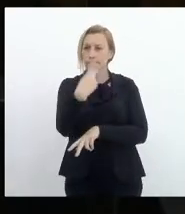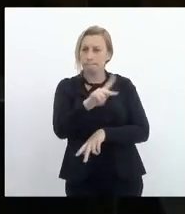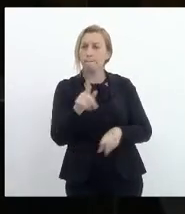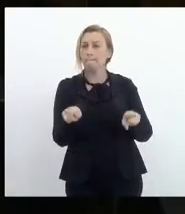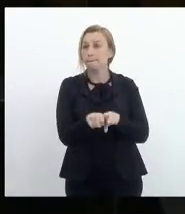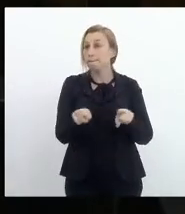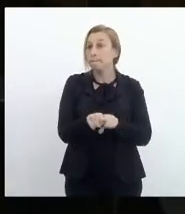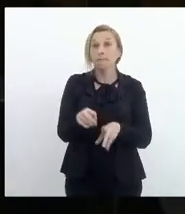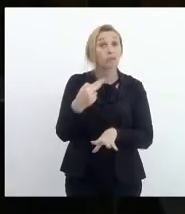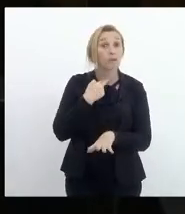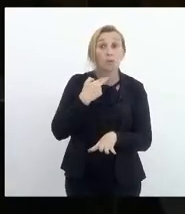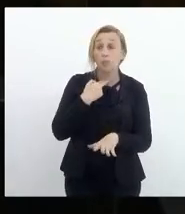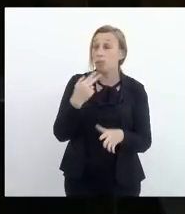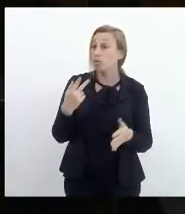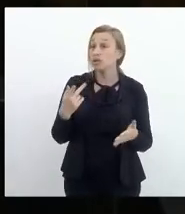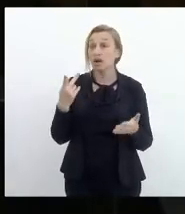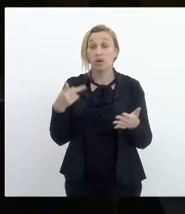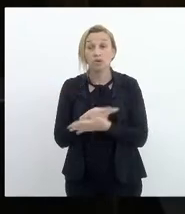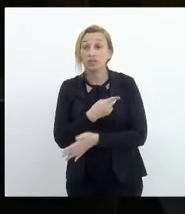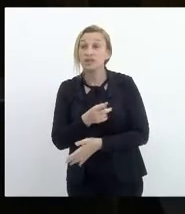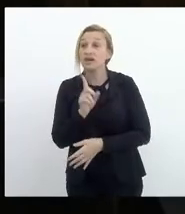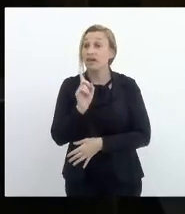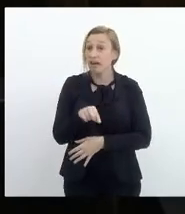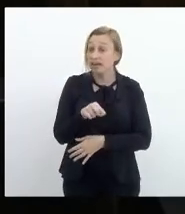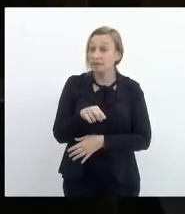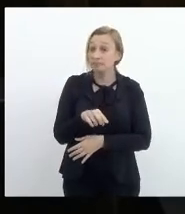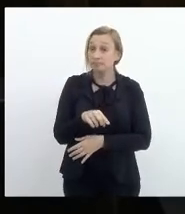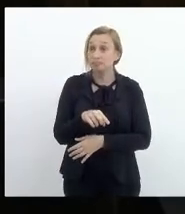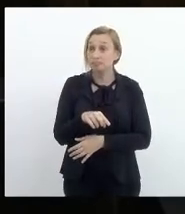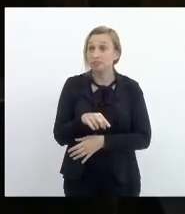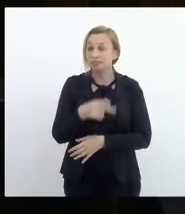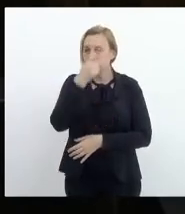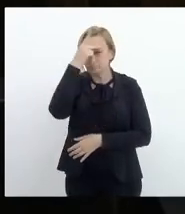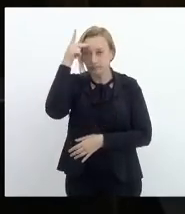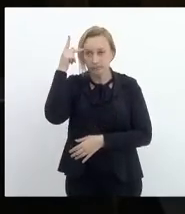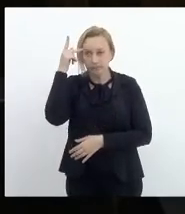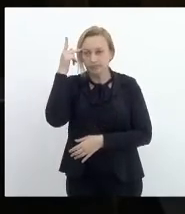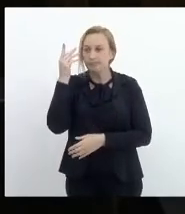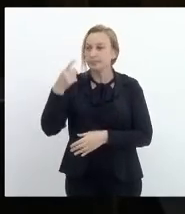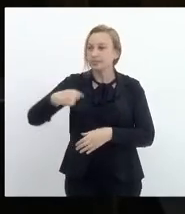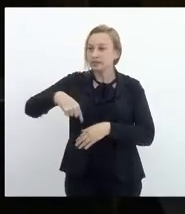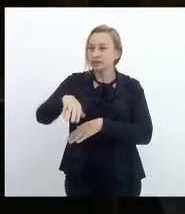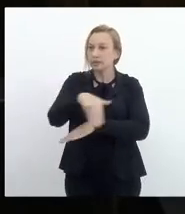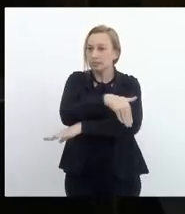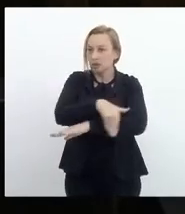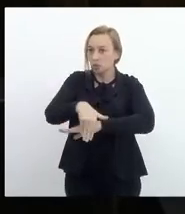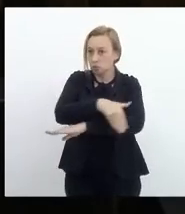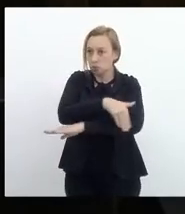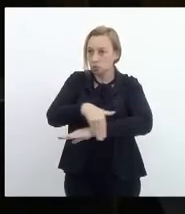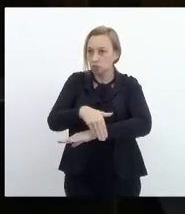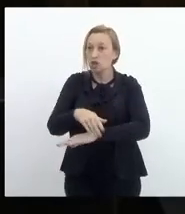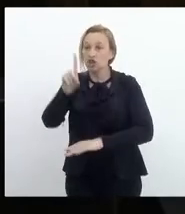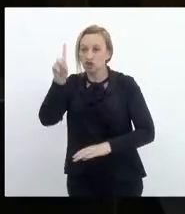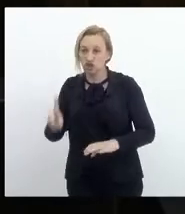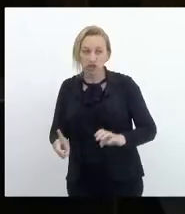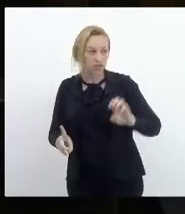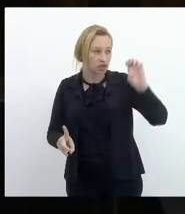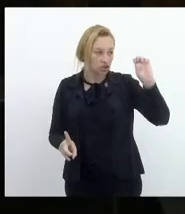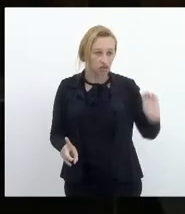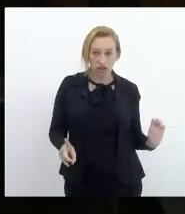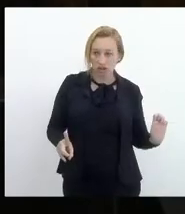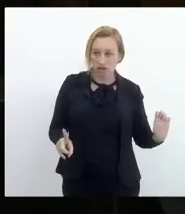o que não pode acontecer é ir o pessoal para as ruas direita e